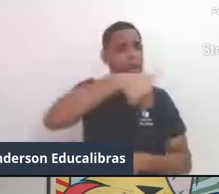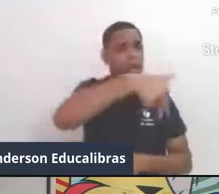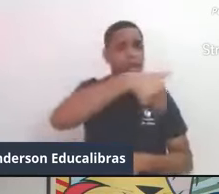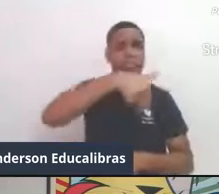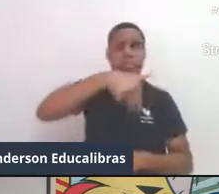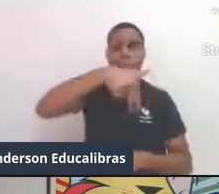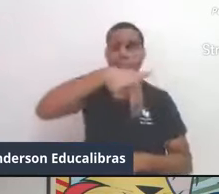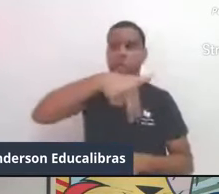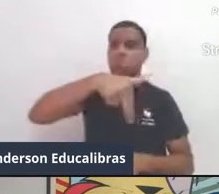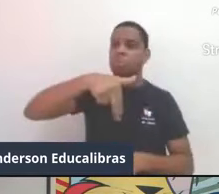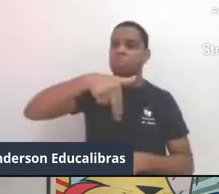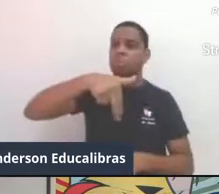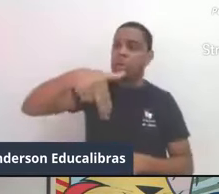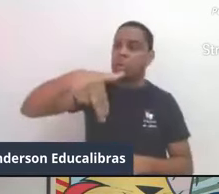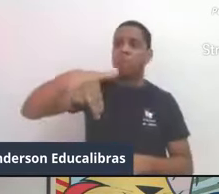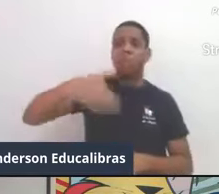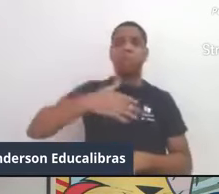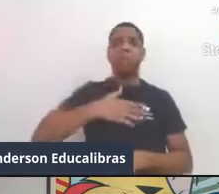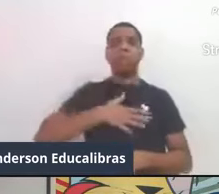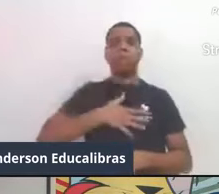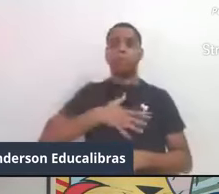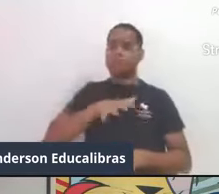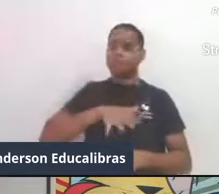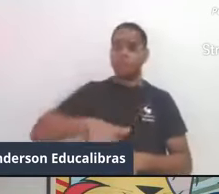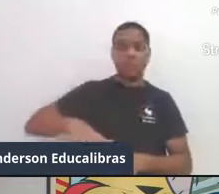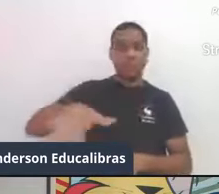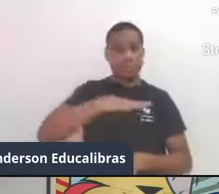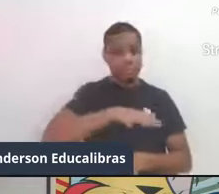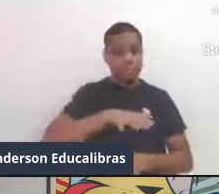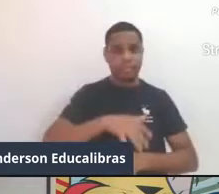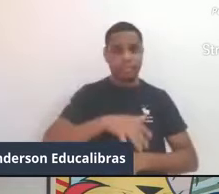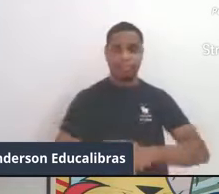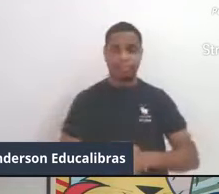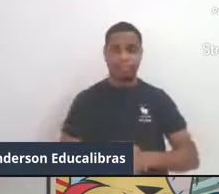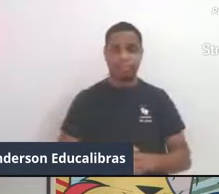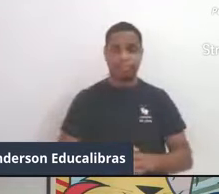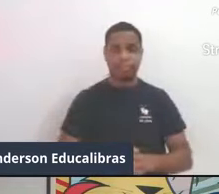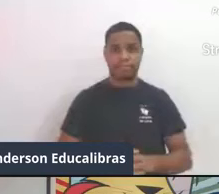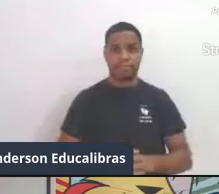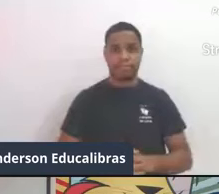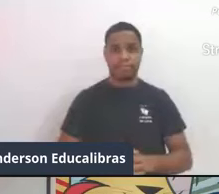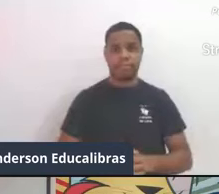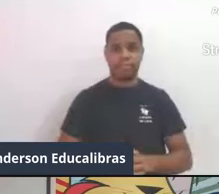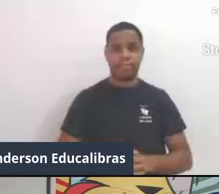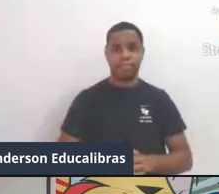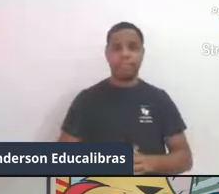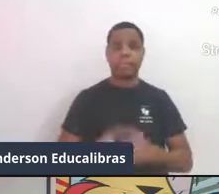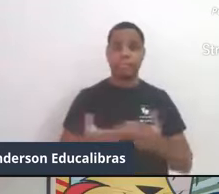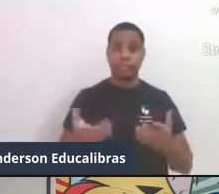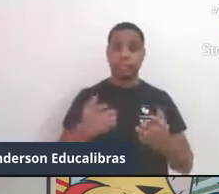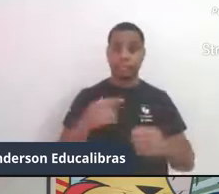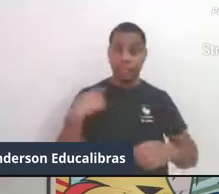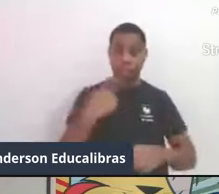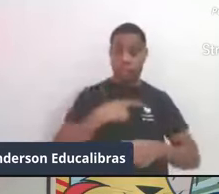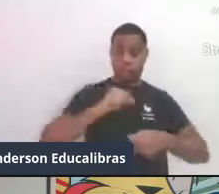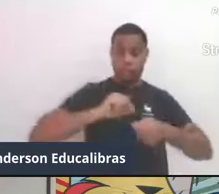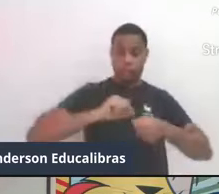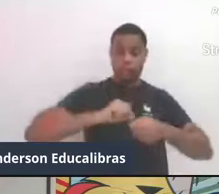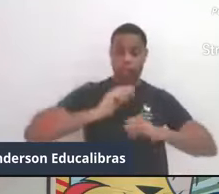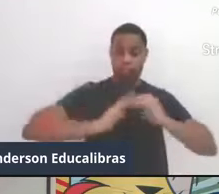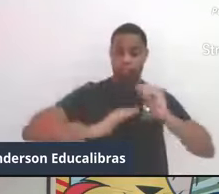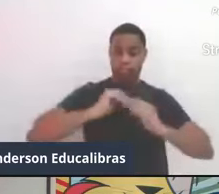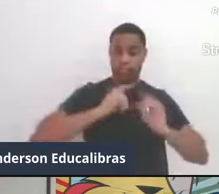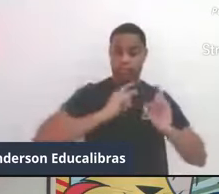permanente. Eu quero dizer com isso que os nossos prédios, nossas construções